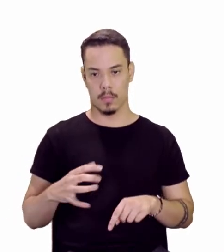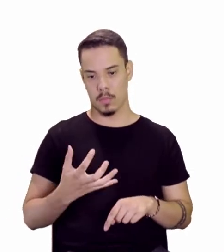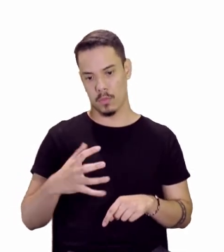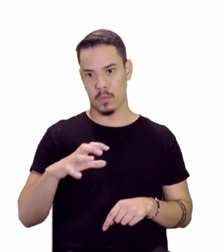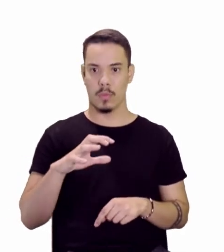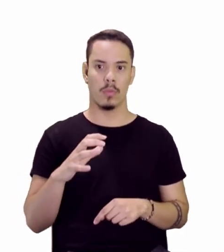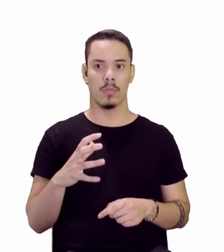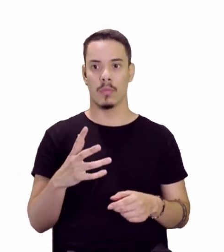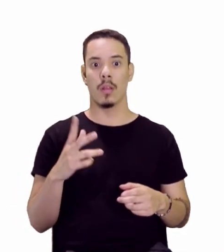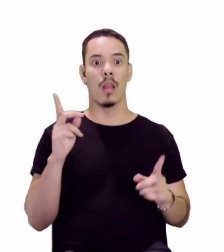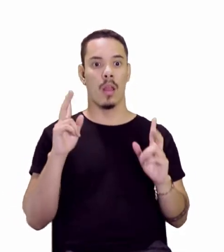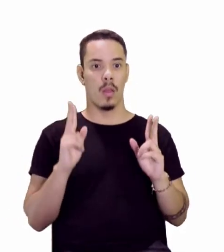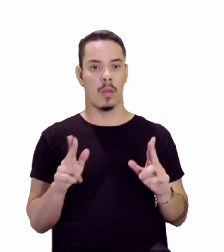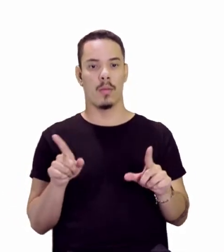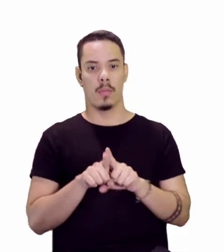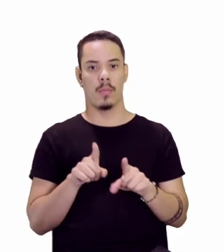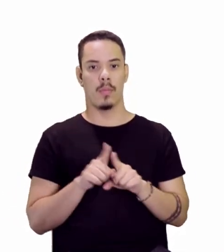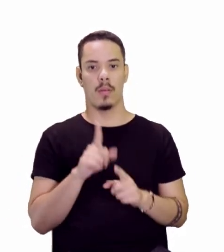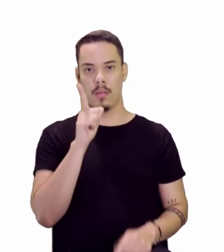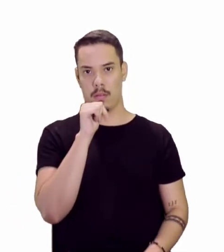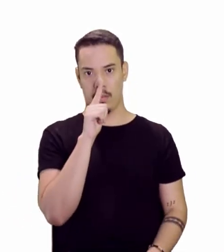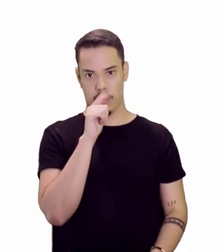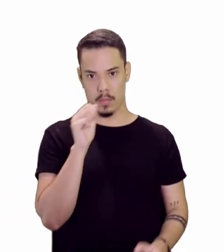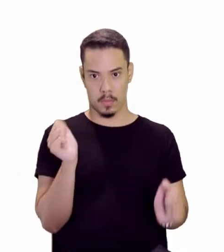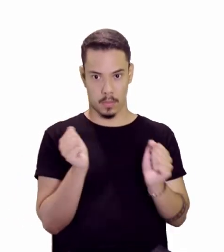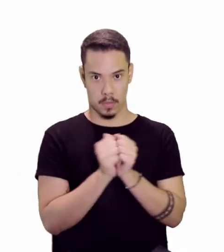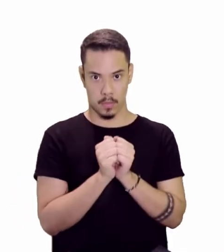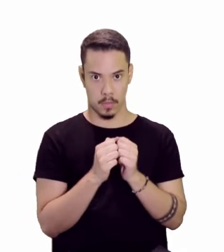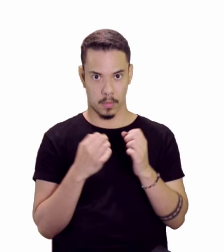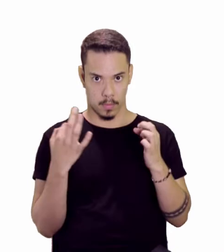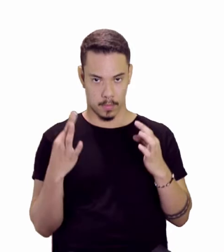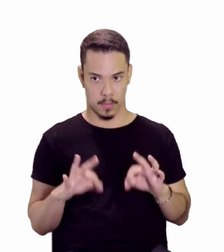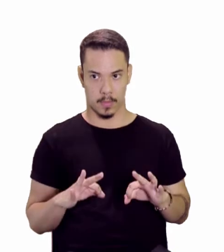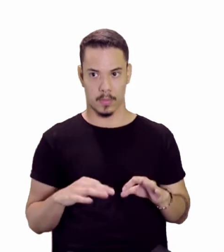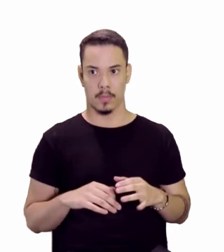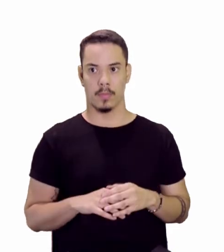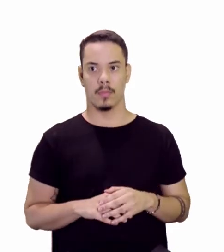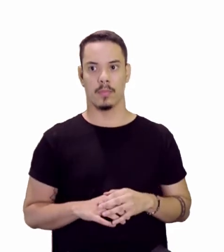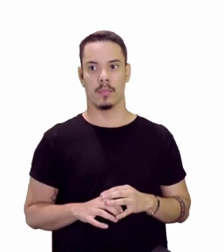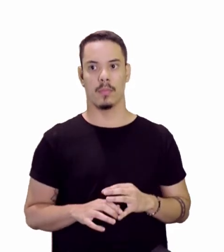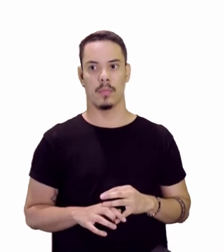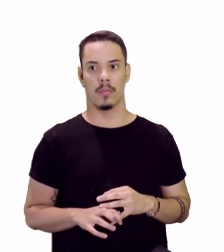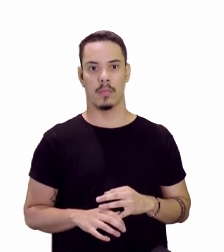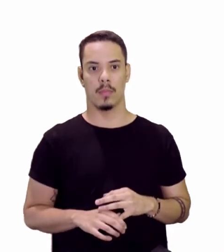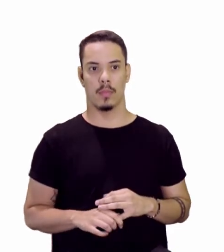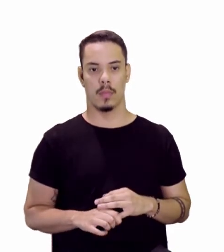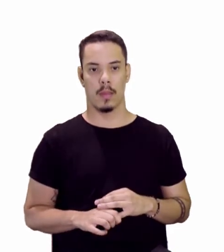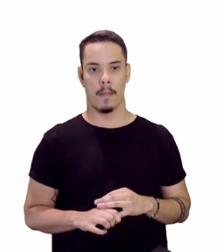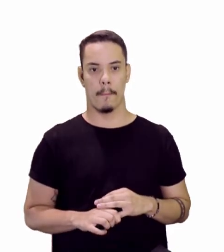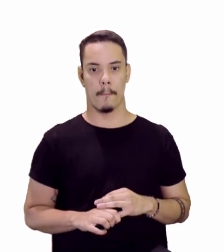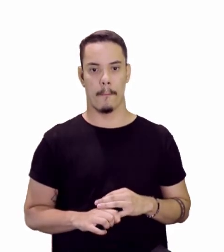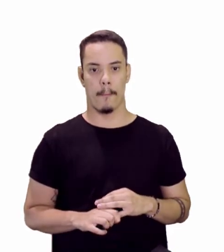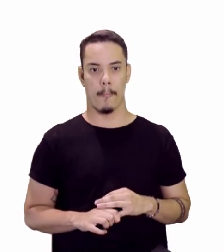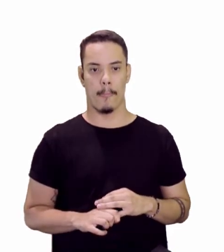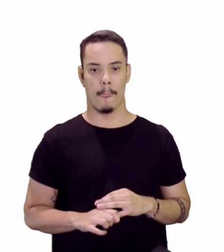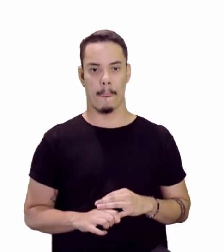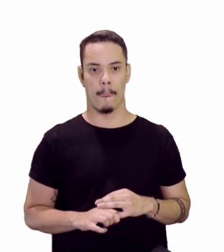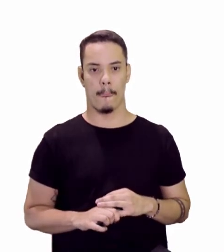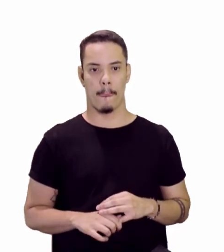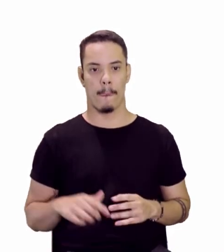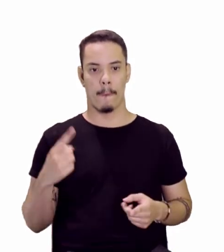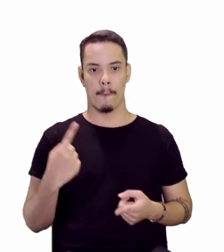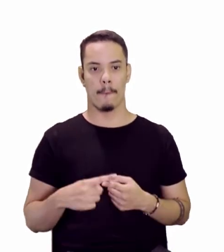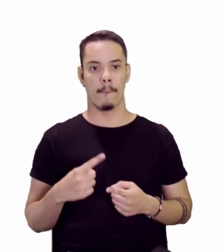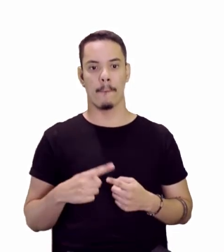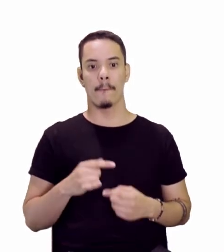igual ao líquido deslocado pelo objeto. Né? Exatamente. Olha sempre. lá, ó. O impulso é igual ao tanto que desloca. Aquela parte